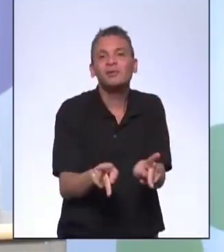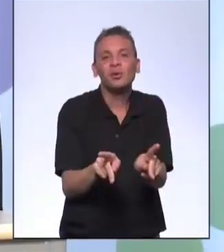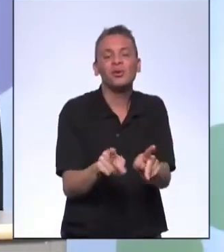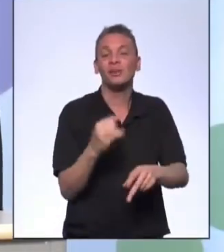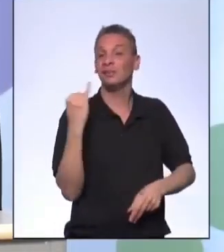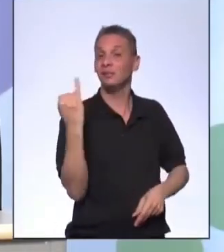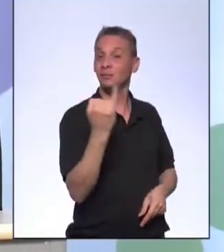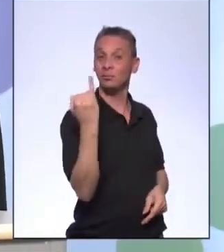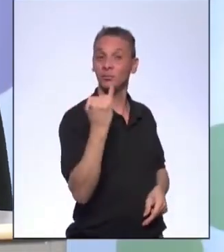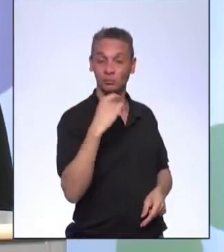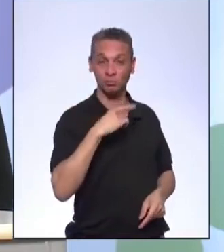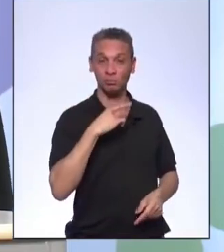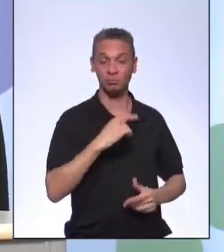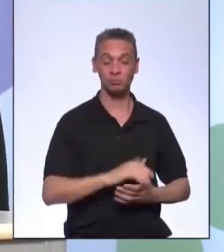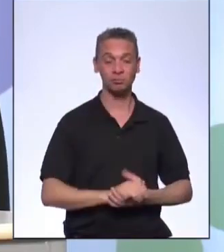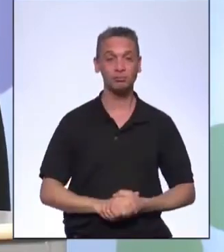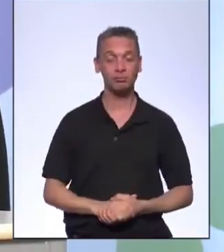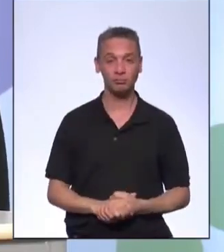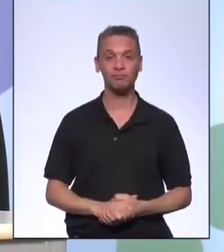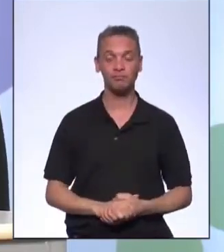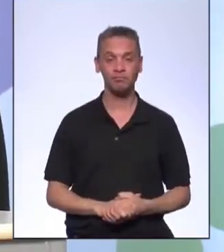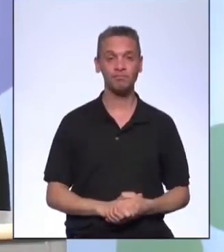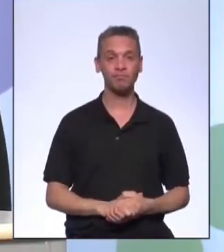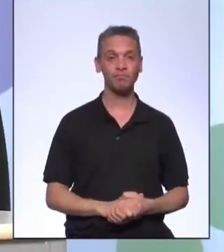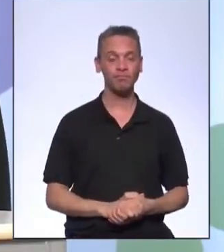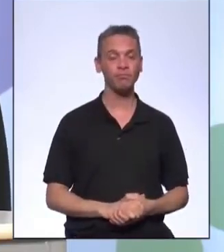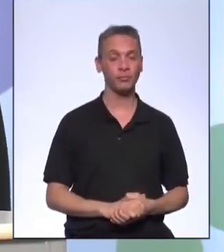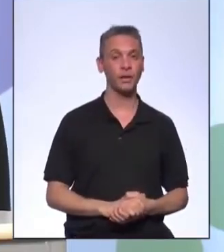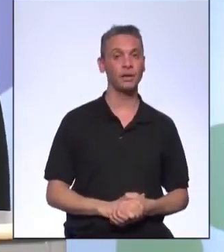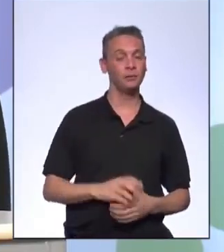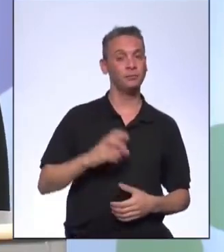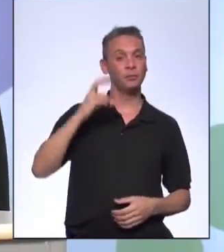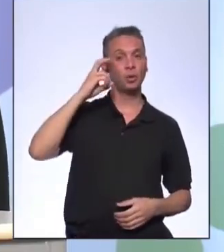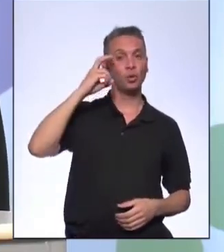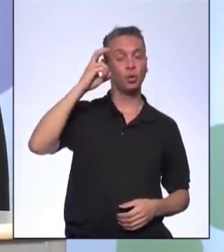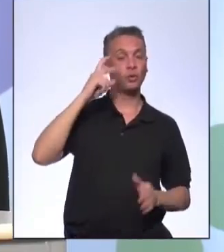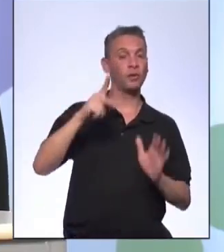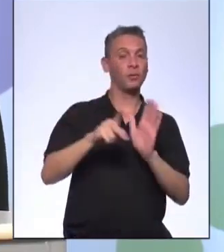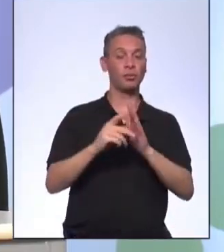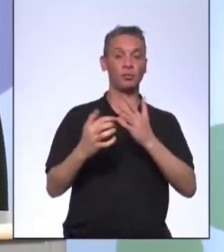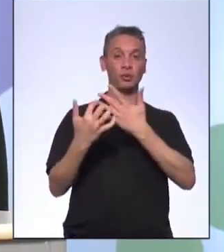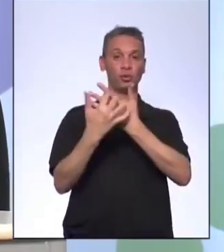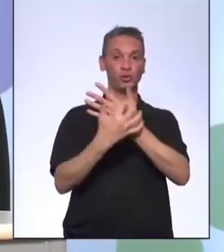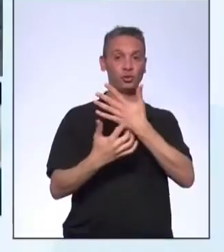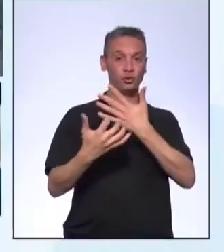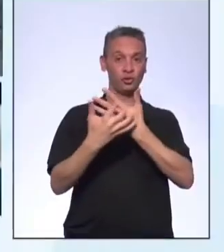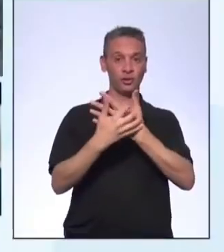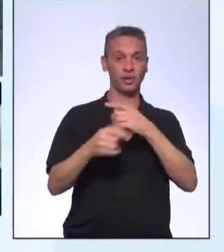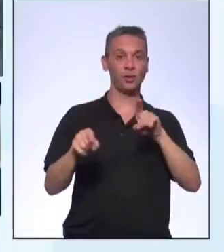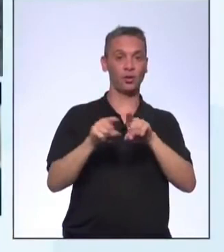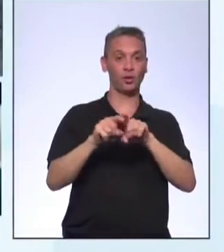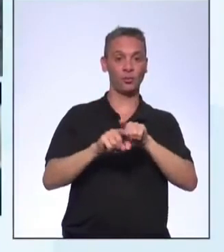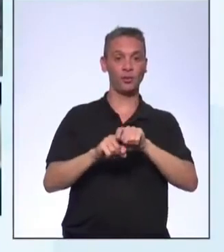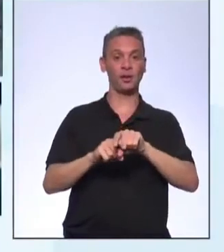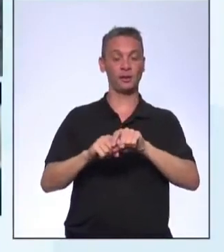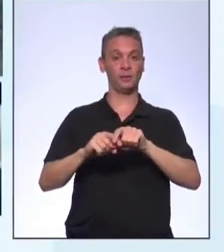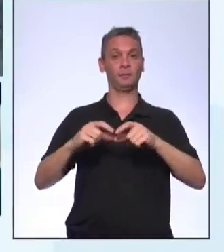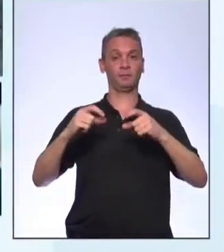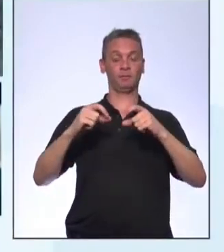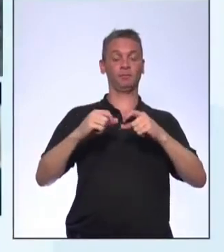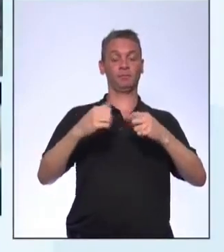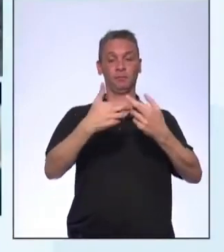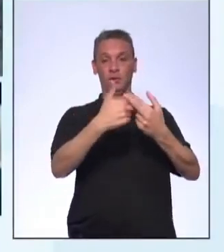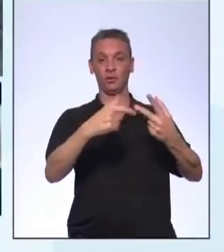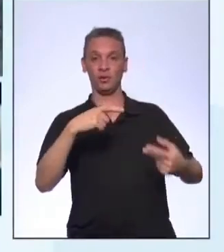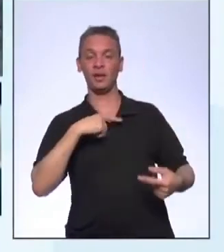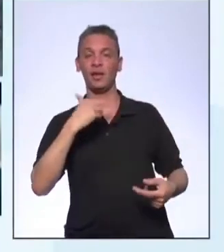muito importante. Então, a cultura digital, ela é originária do cyberespaço, né, e tem